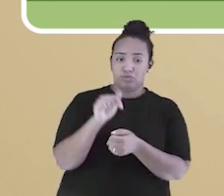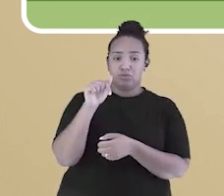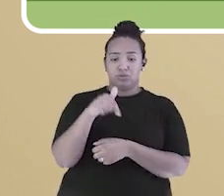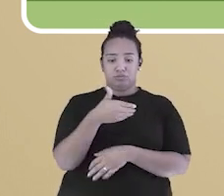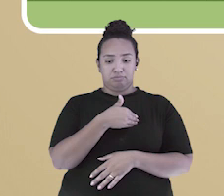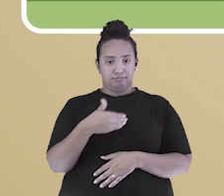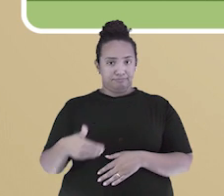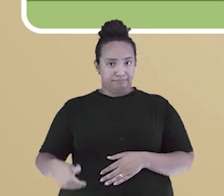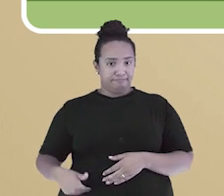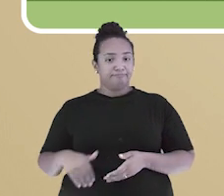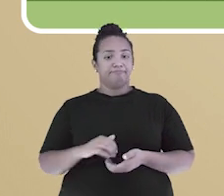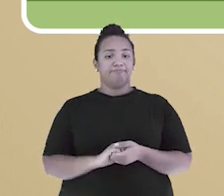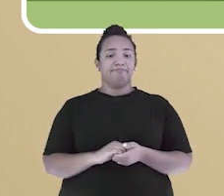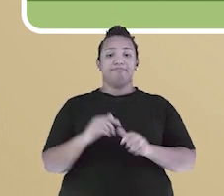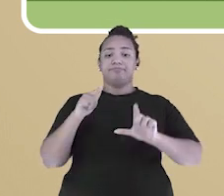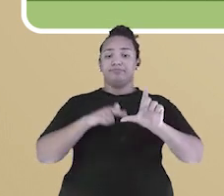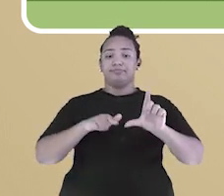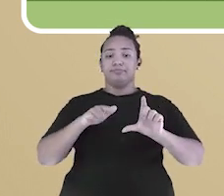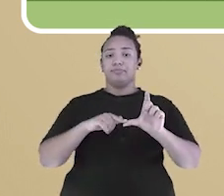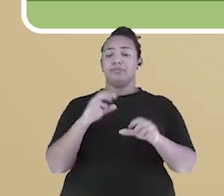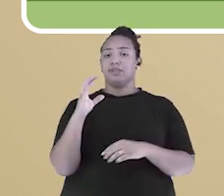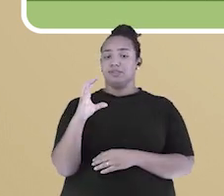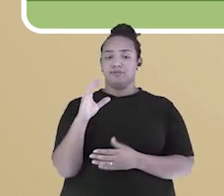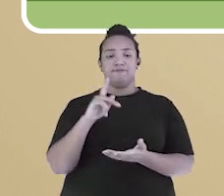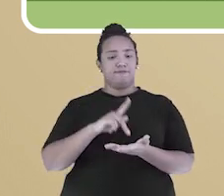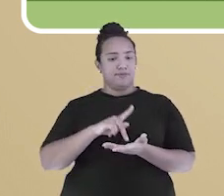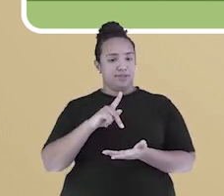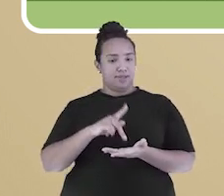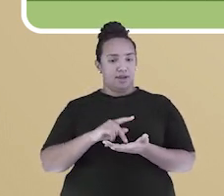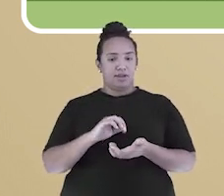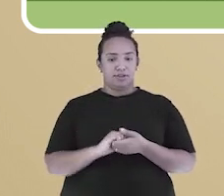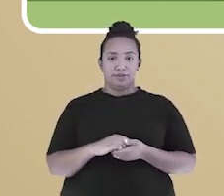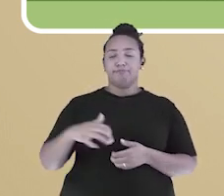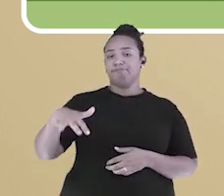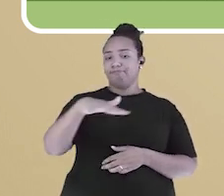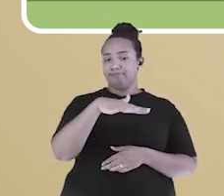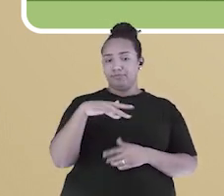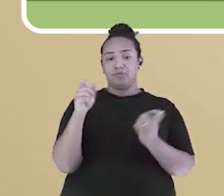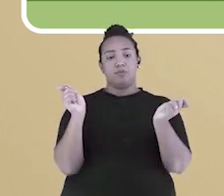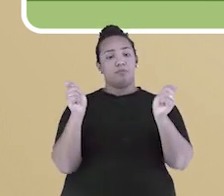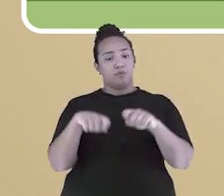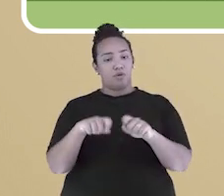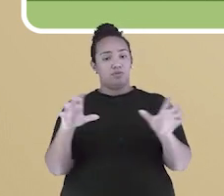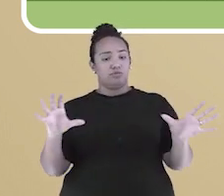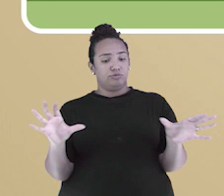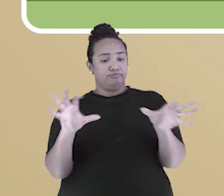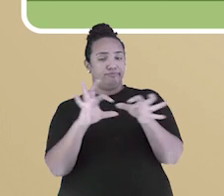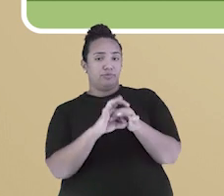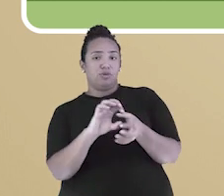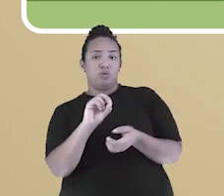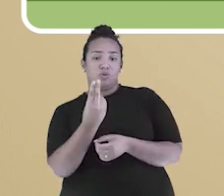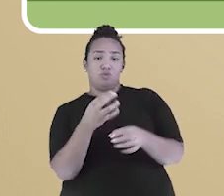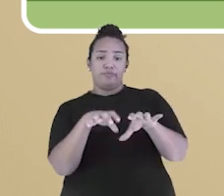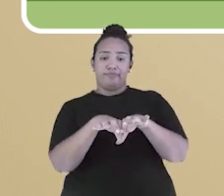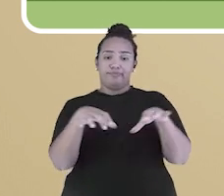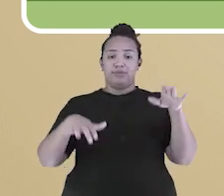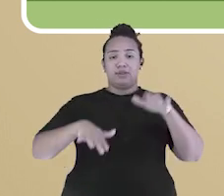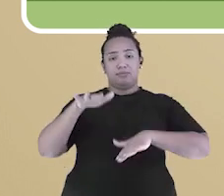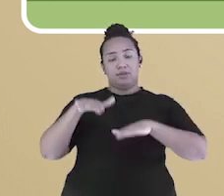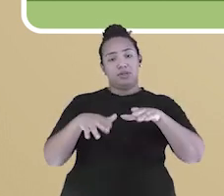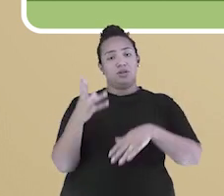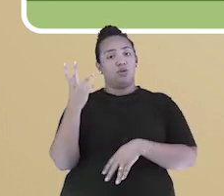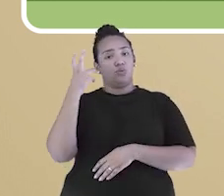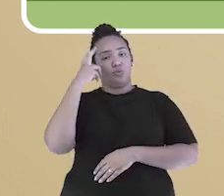sua forma de governo. Letra C, verdadeiro. Os territórios podem ser anexados ou separados de acordo